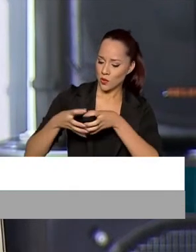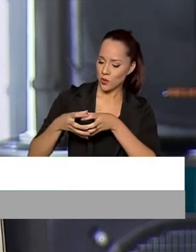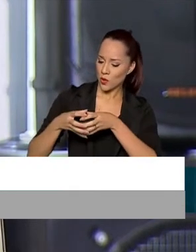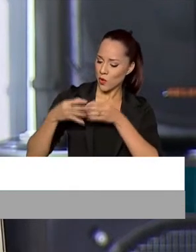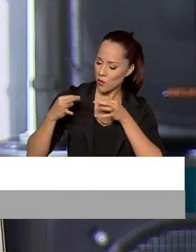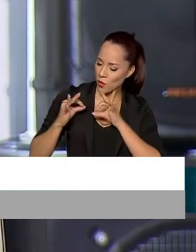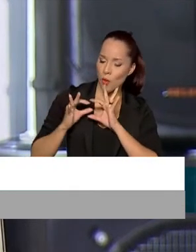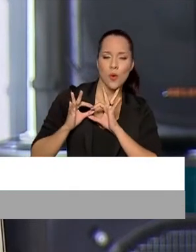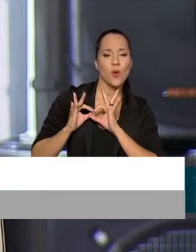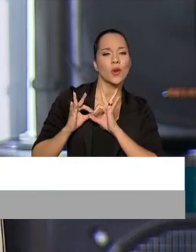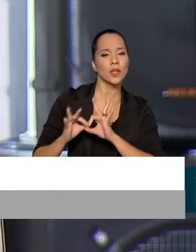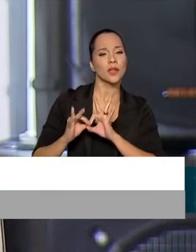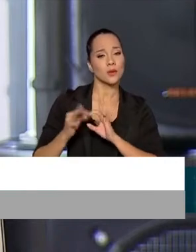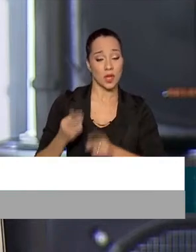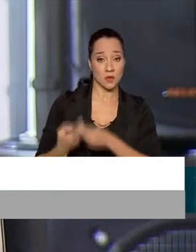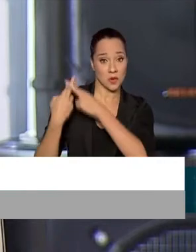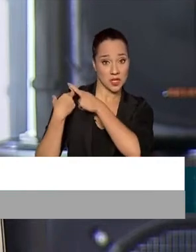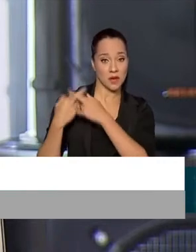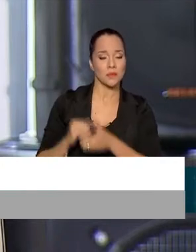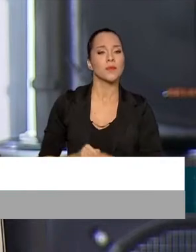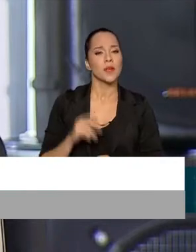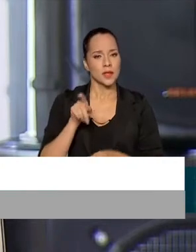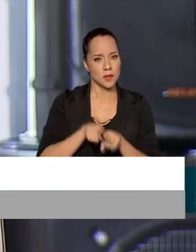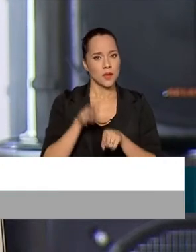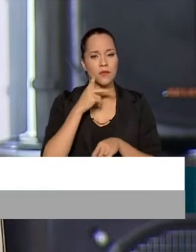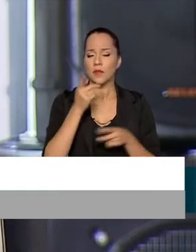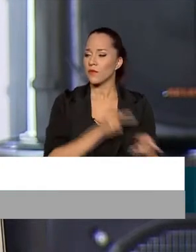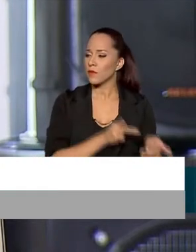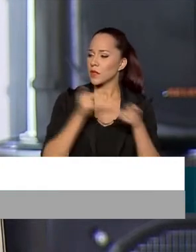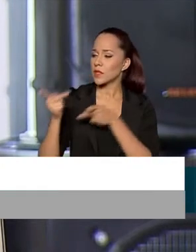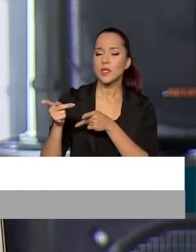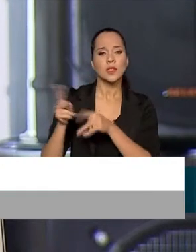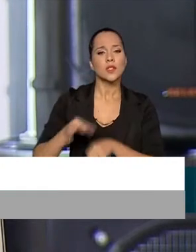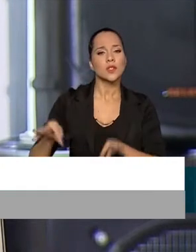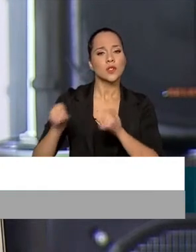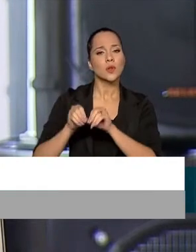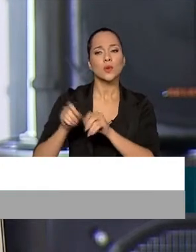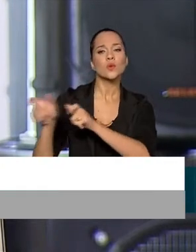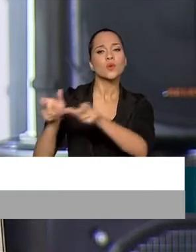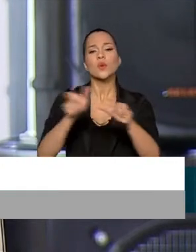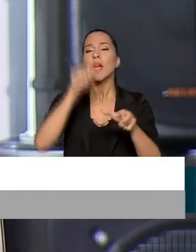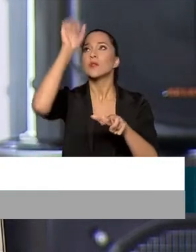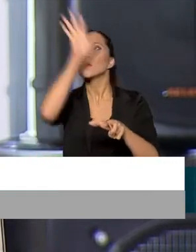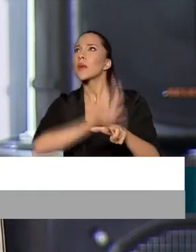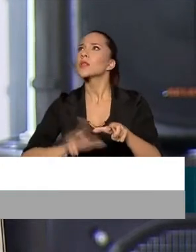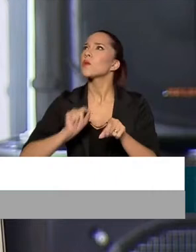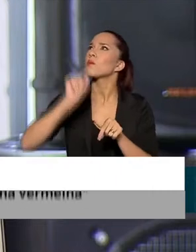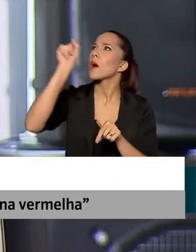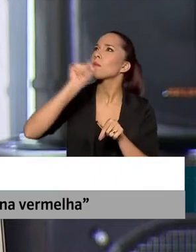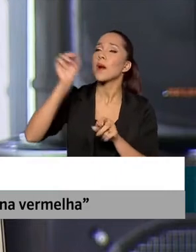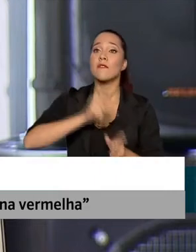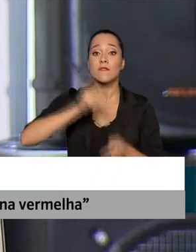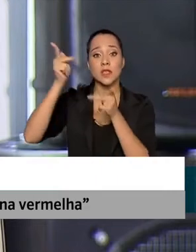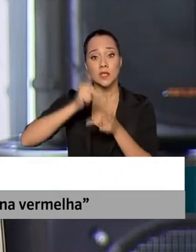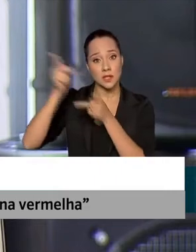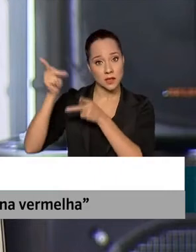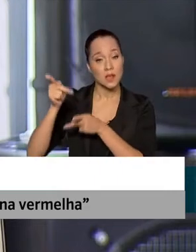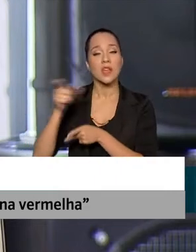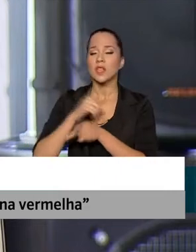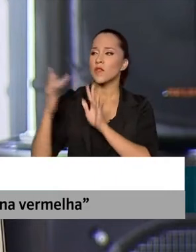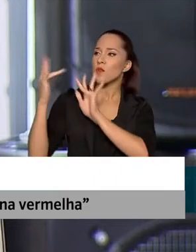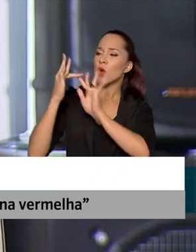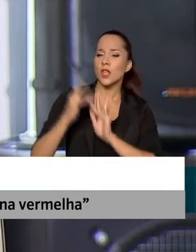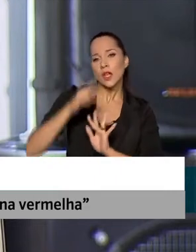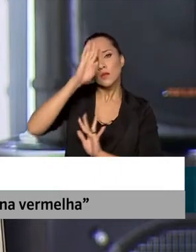coesa e responsável. Destaco as visitas realizadas em todos os rincões do território nacional, onde pude estabelecer